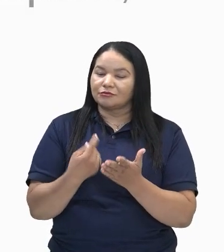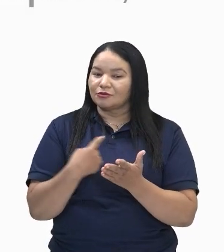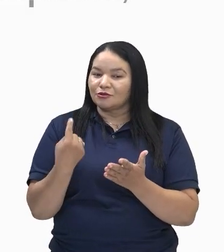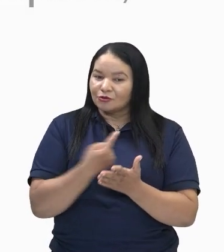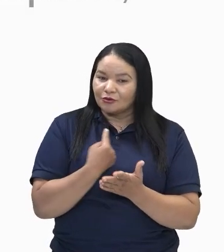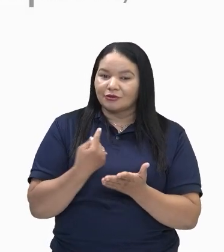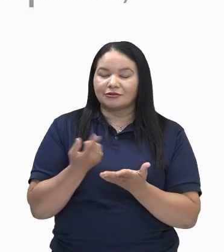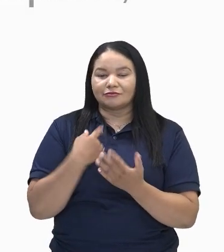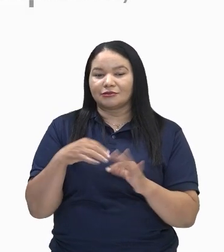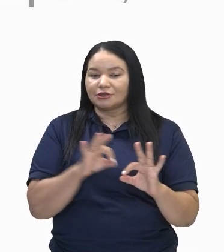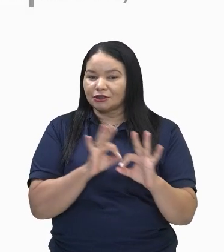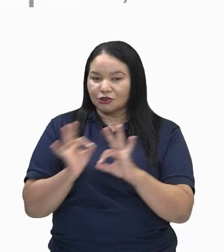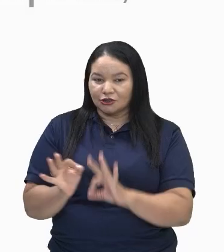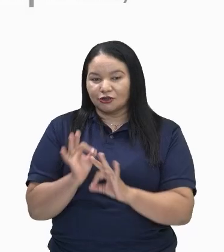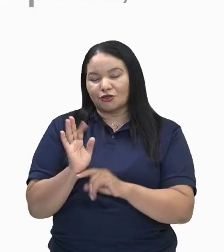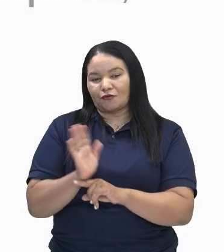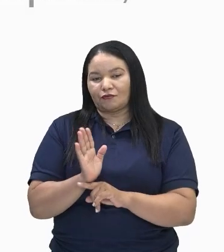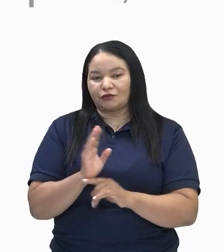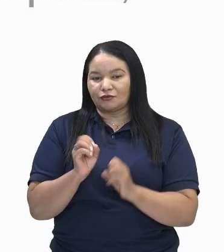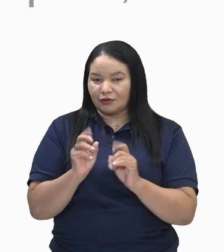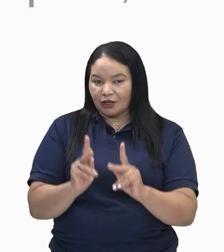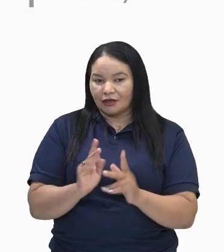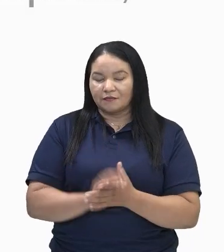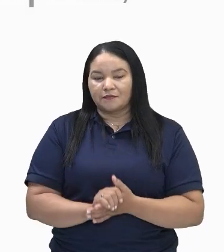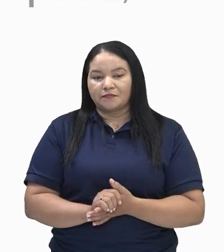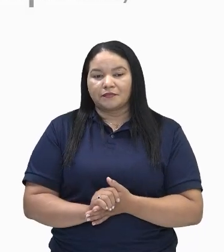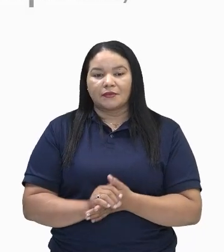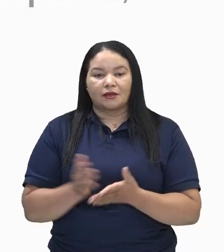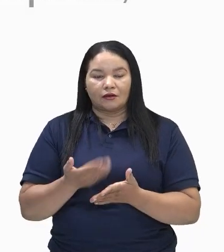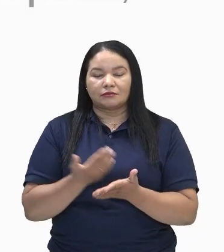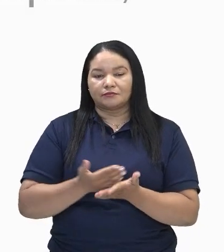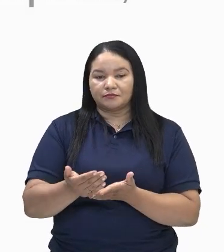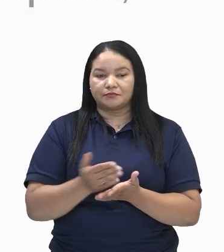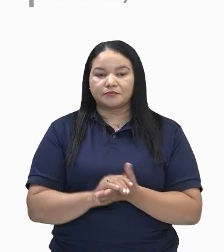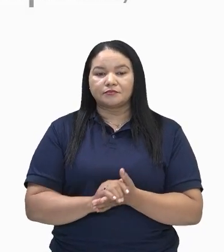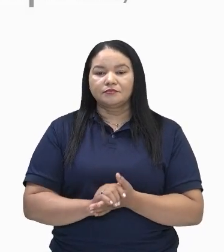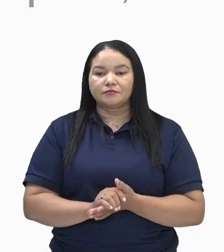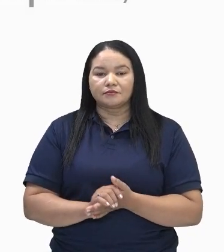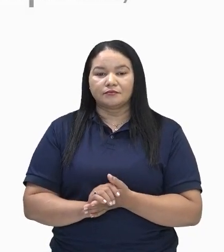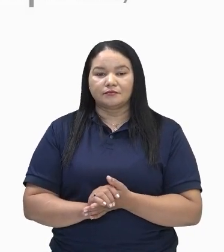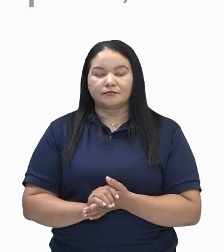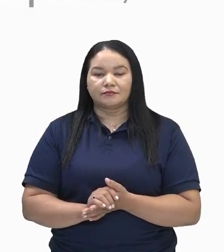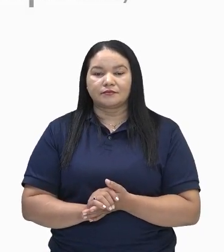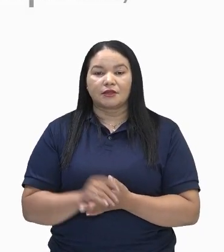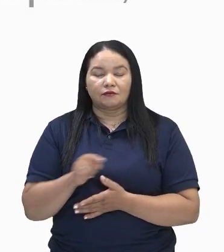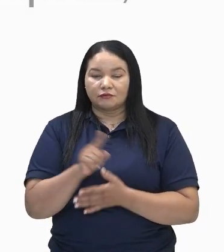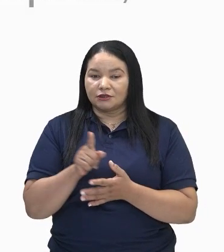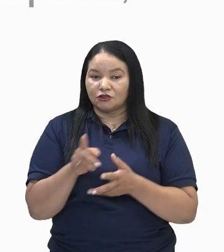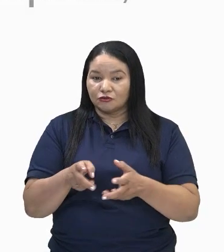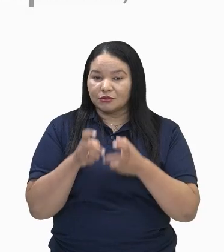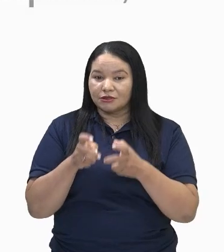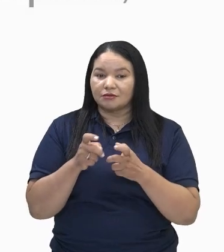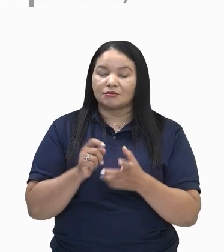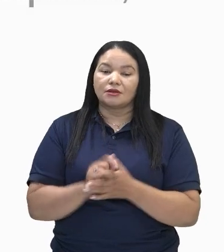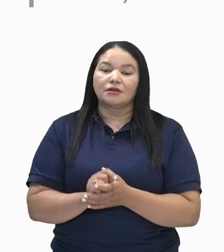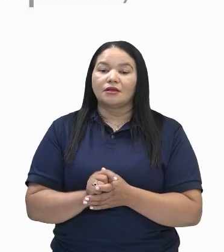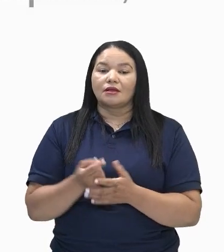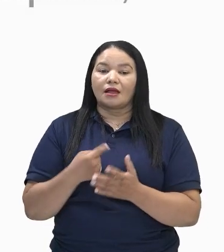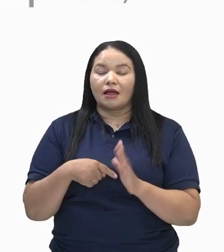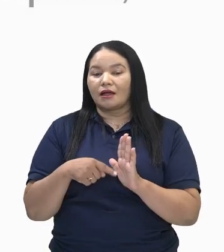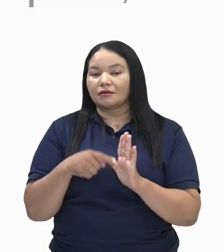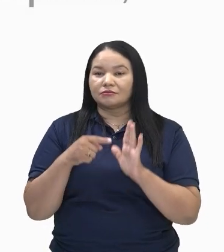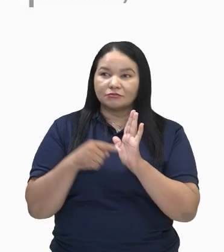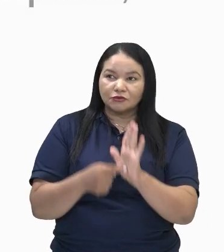após assistirmos ao vídeo, ok? Então vamos lá, e aí vocês vão perceber a questão das indicações, de